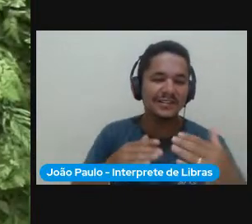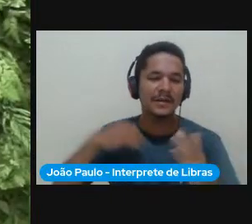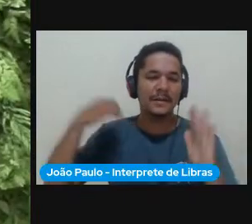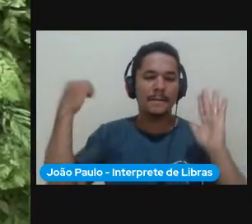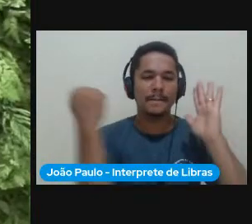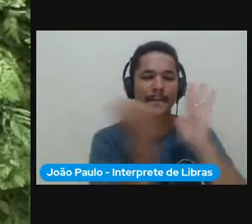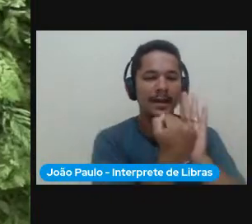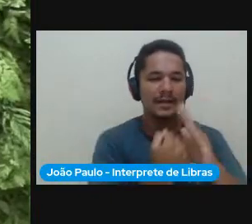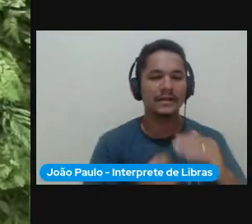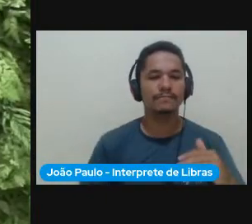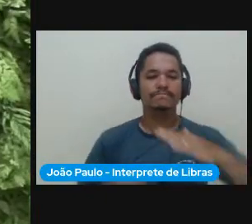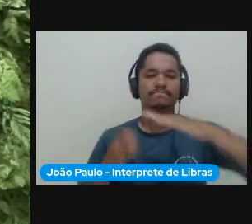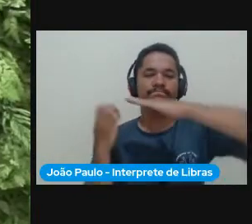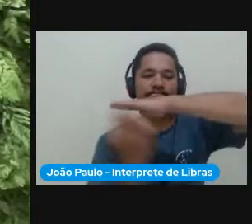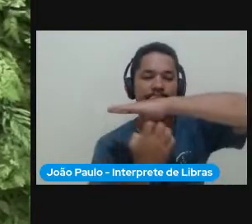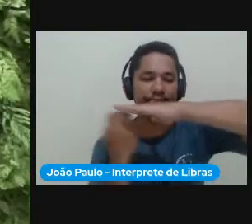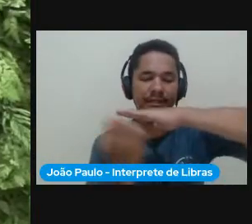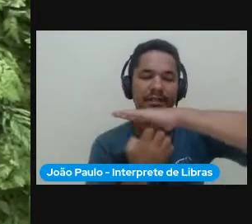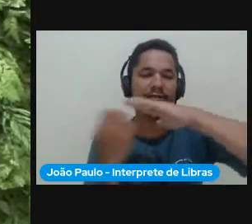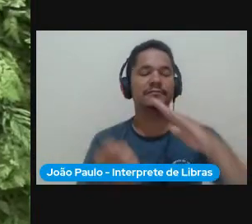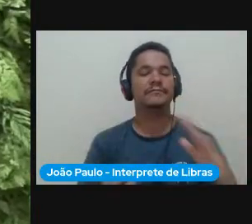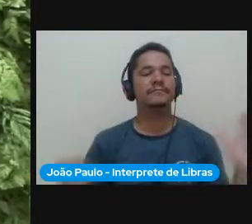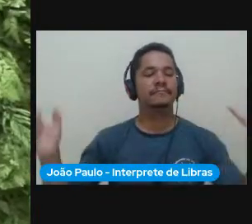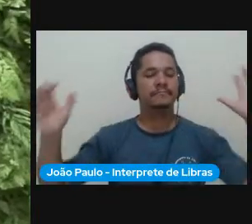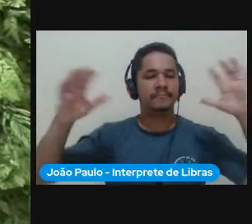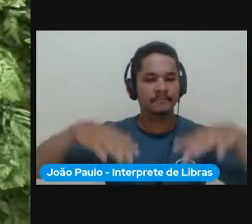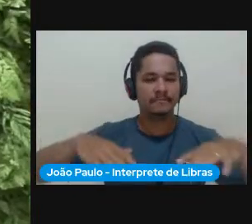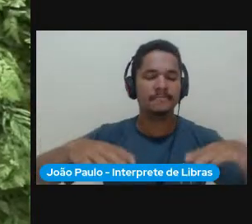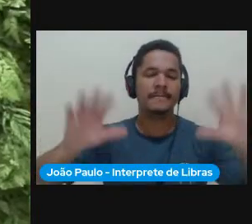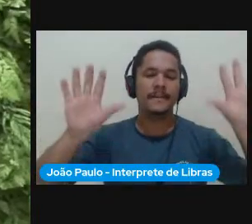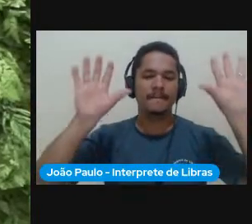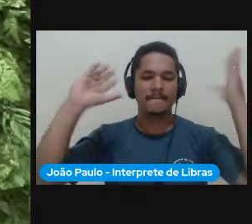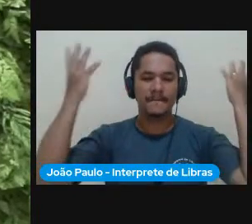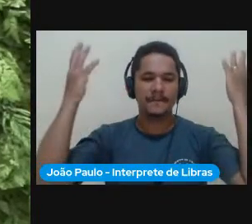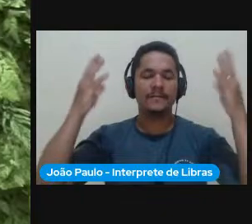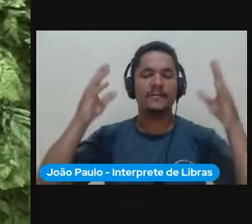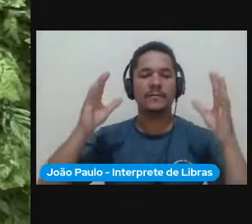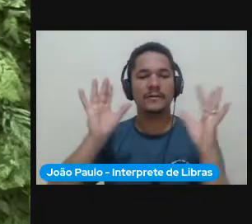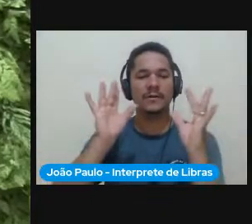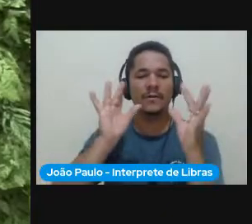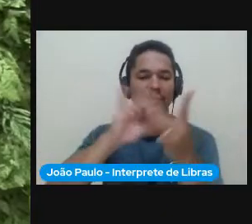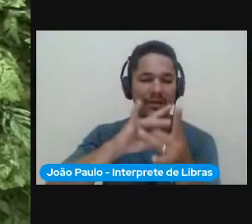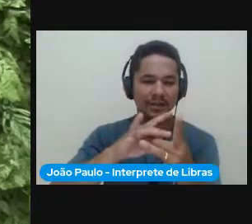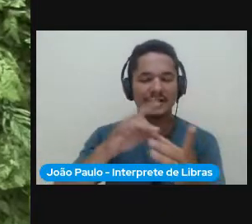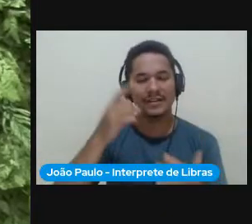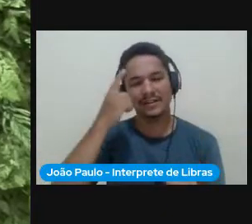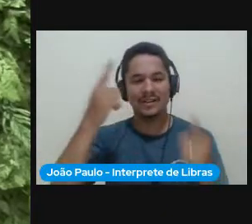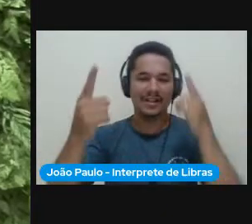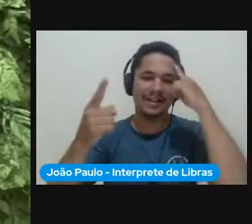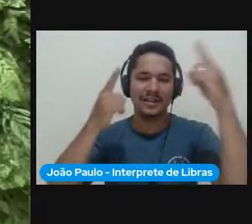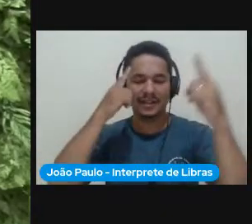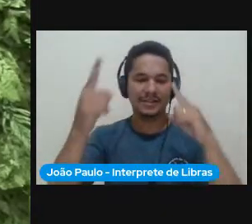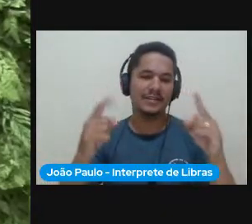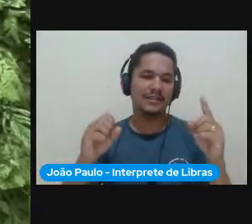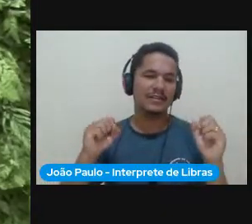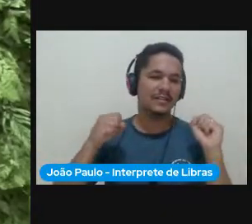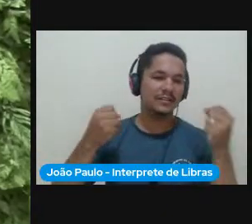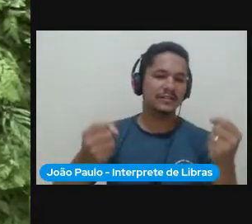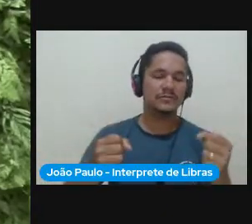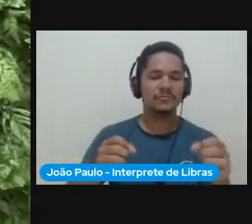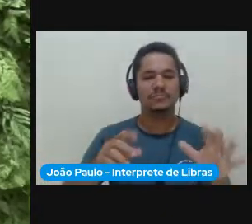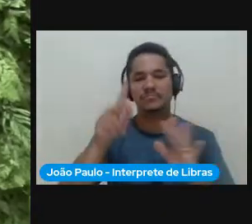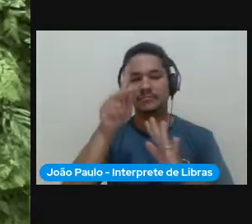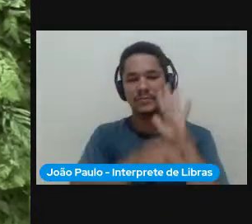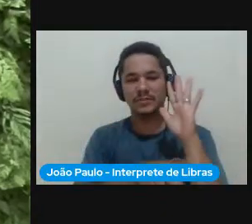é o nosso objetivo, ter um evento onde a gente pode conectar ideias, ações, projetos também, que já rodam dentro